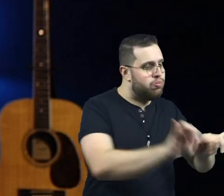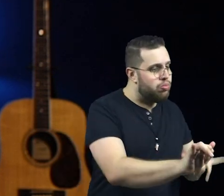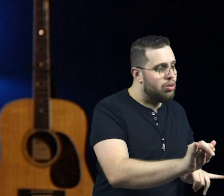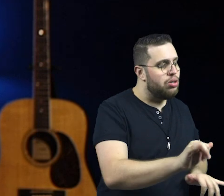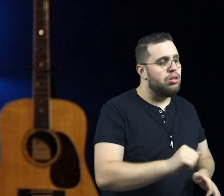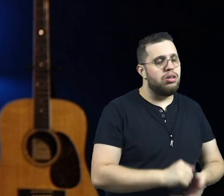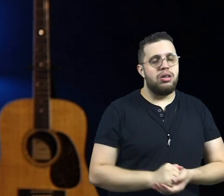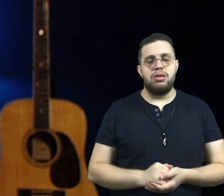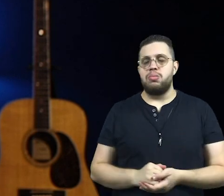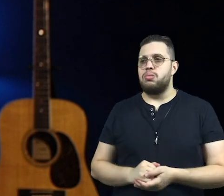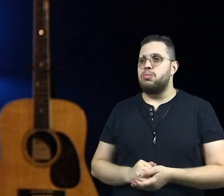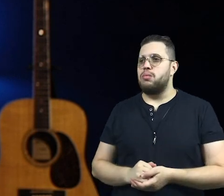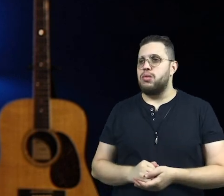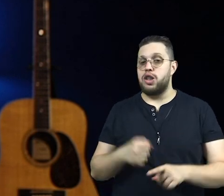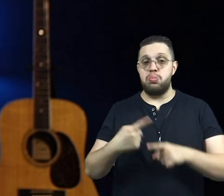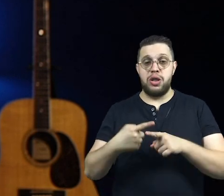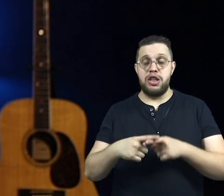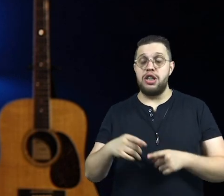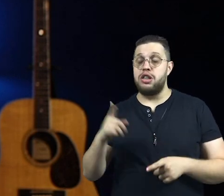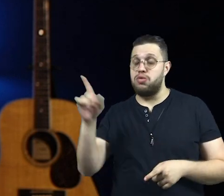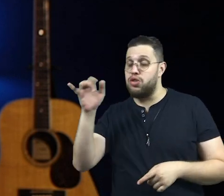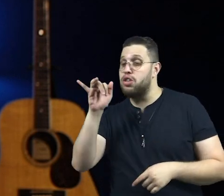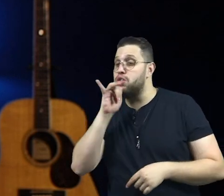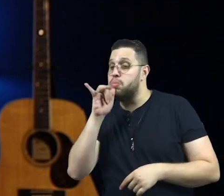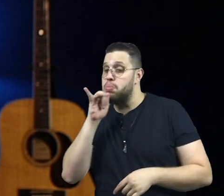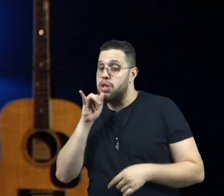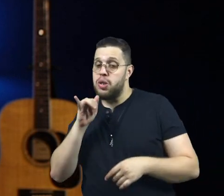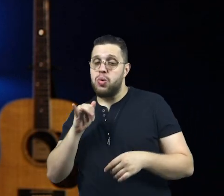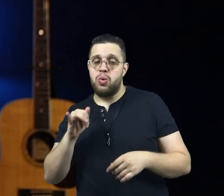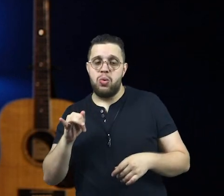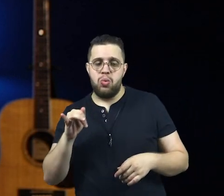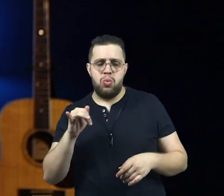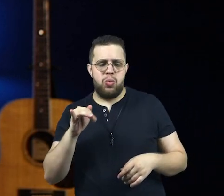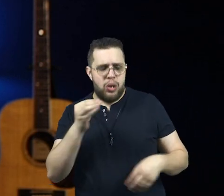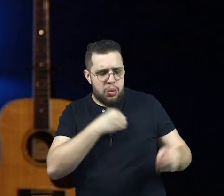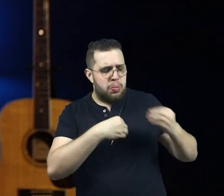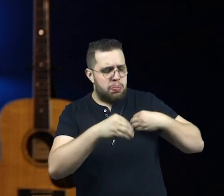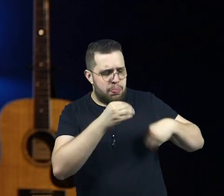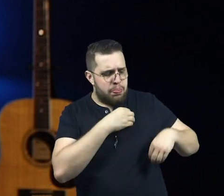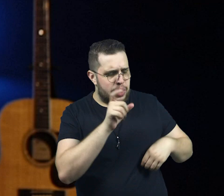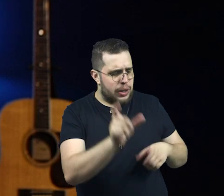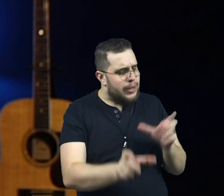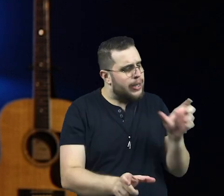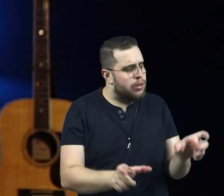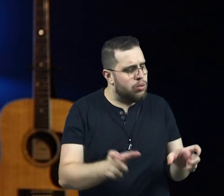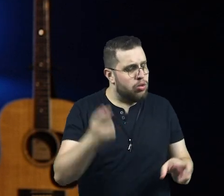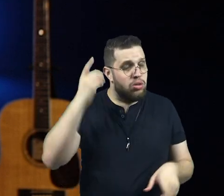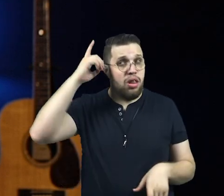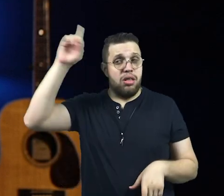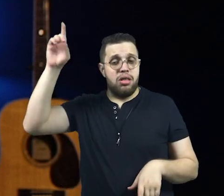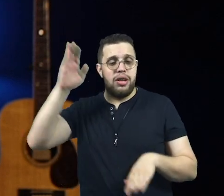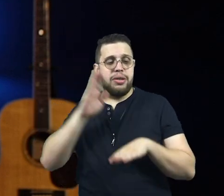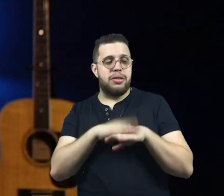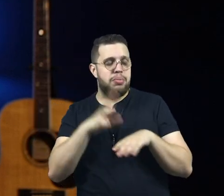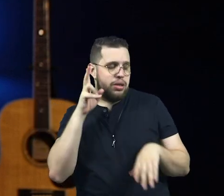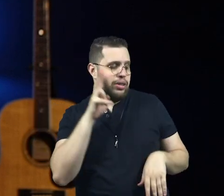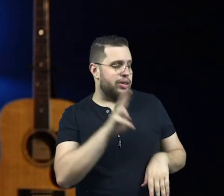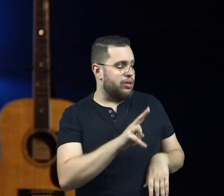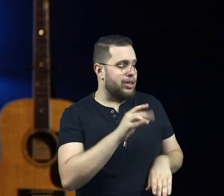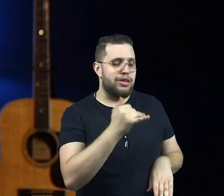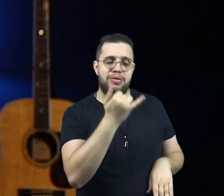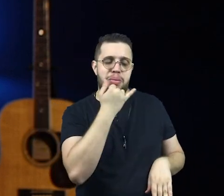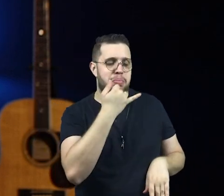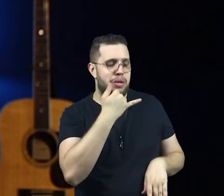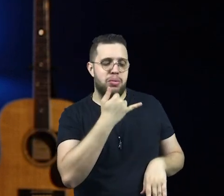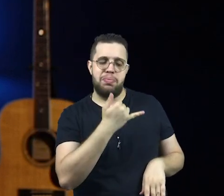porque se vocês não perdoarem os pecados uns dos outros, o seu Pai Celestial também não os perdoará. Então o Senhor quer que a